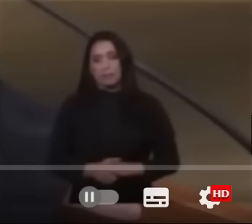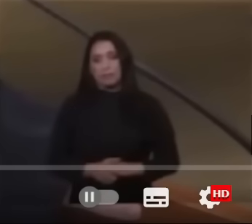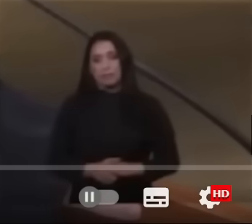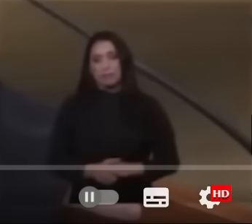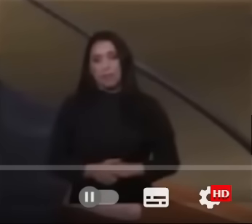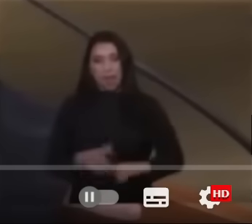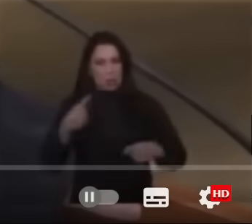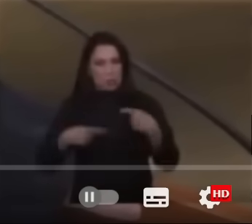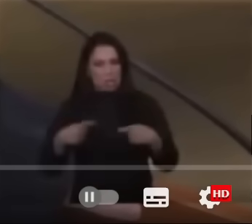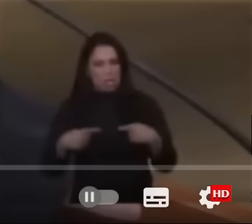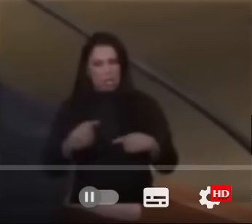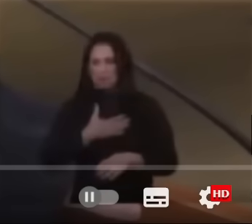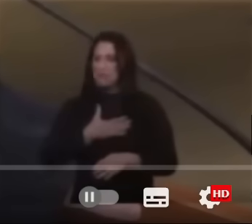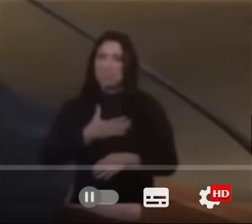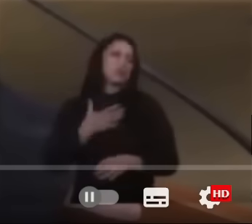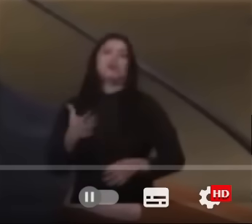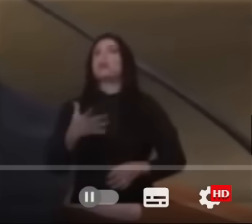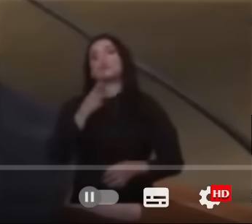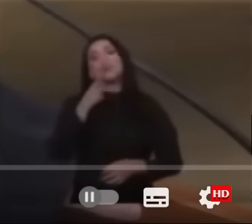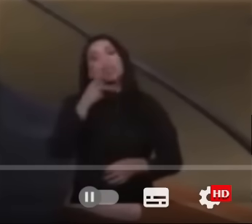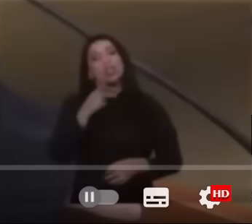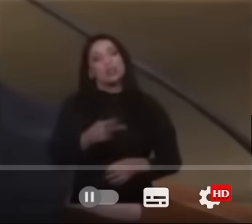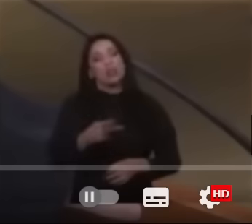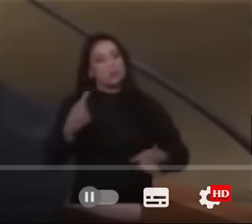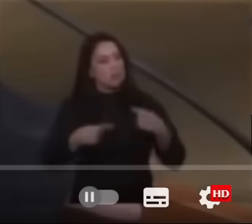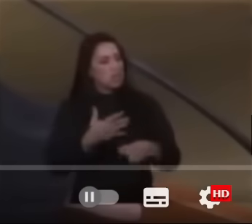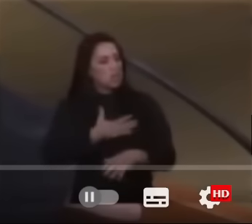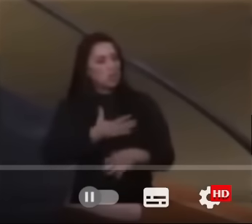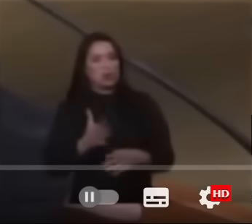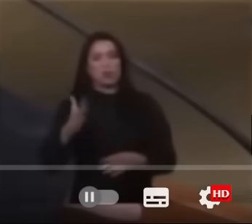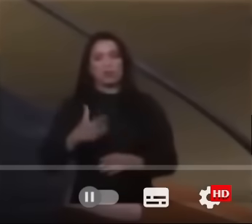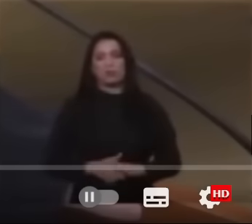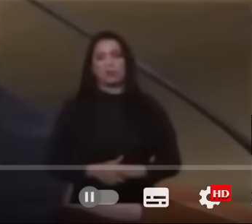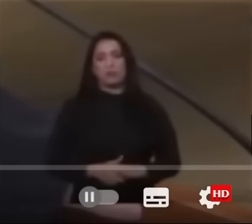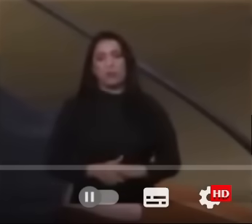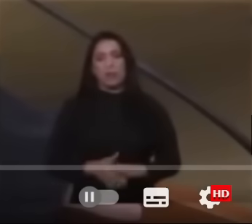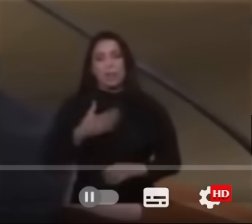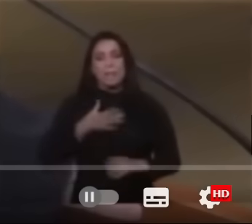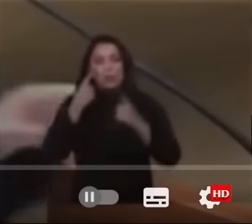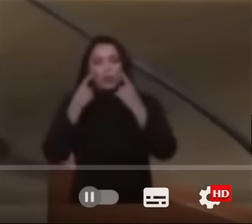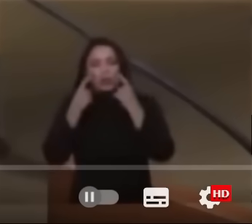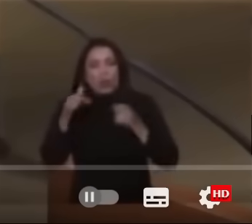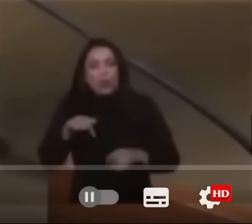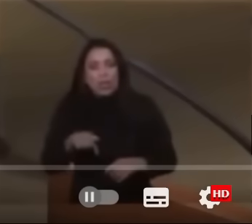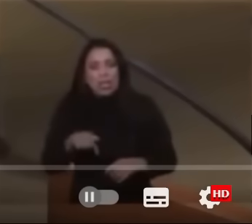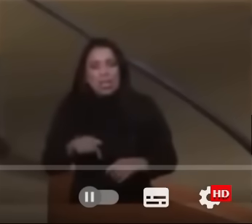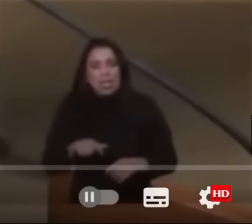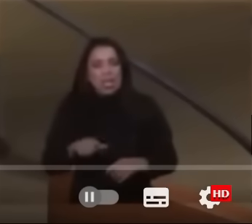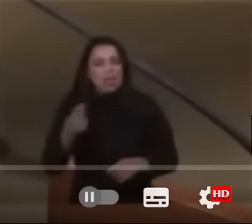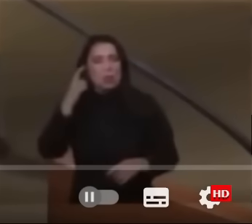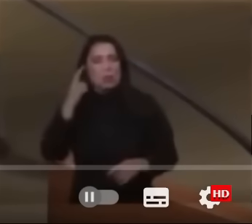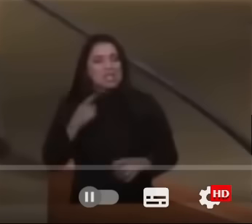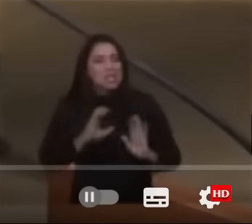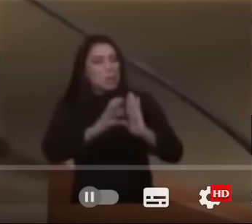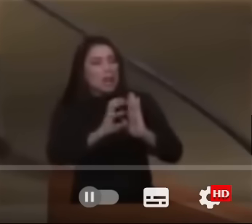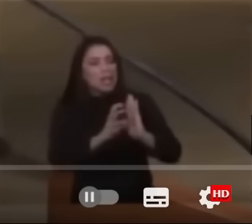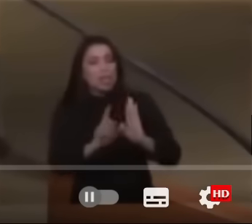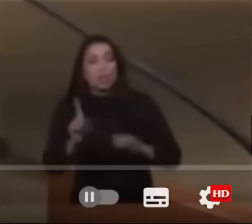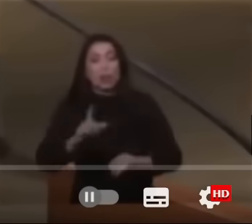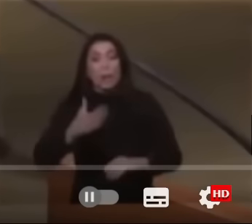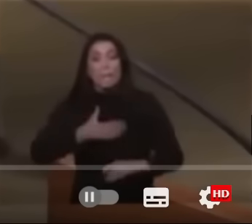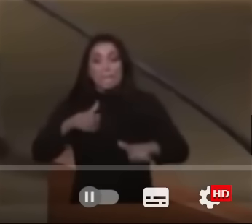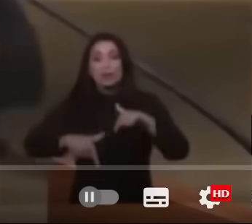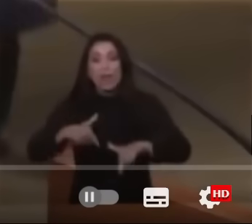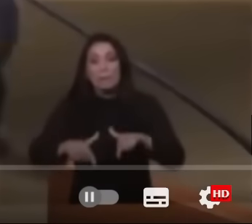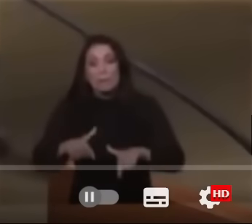Eu não gosto de política. Eu sempre falo para todo mundo. Eu não gosto de política. Então, meu choro aqui não é por partido, é pelo